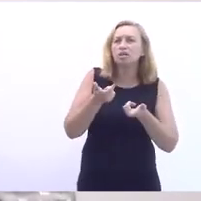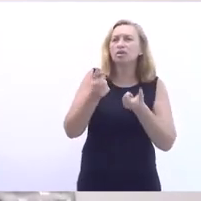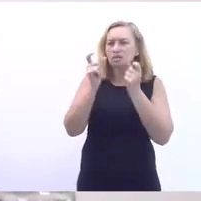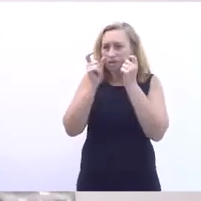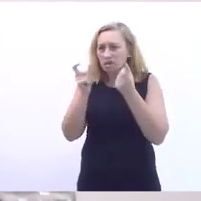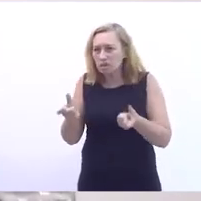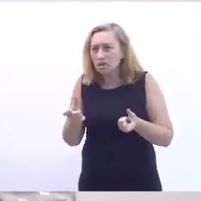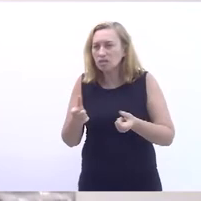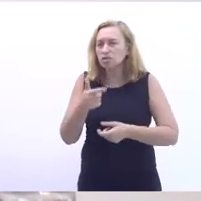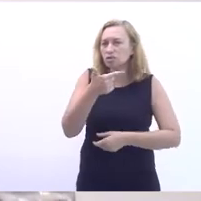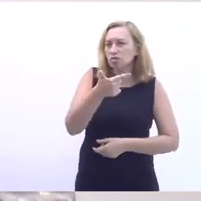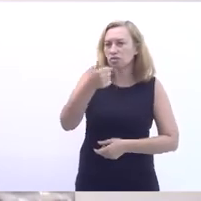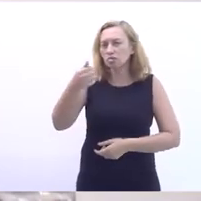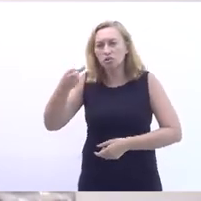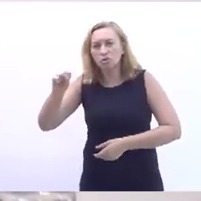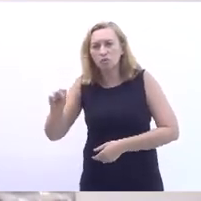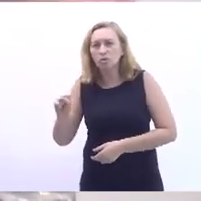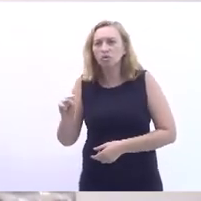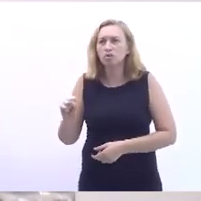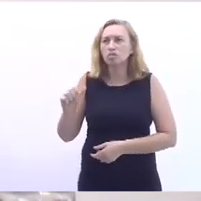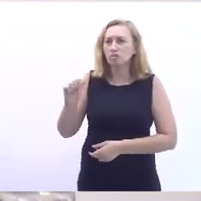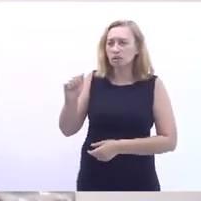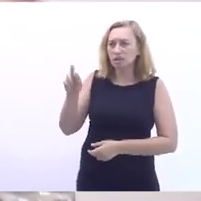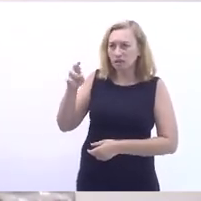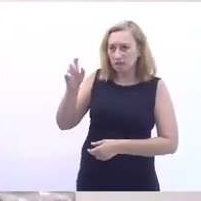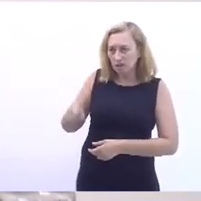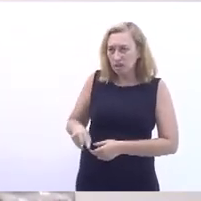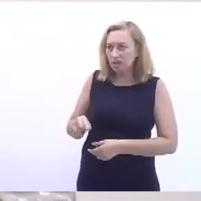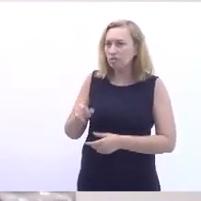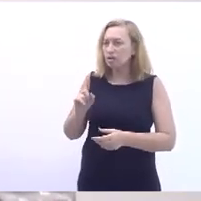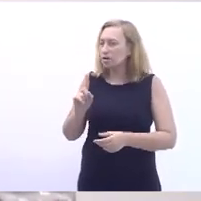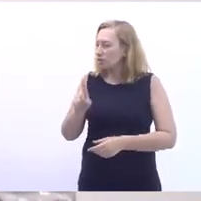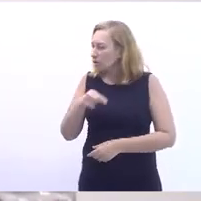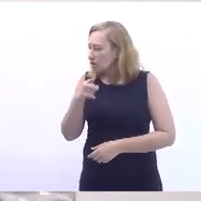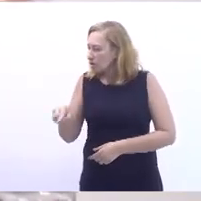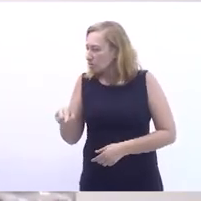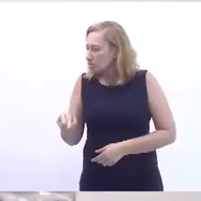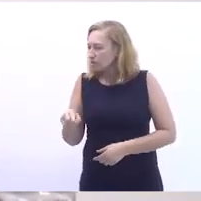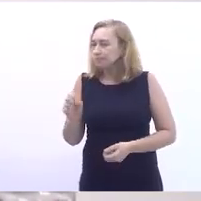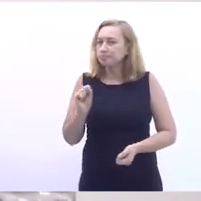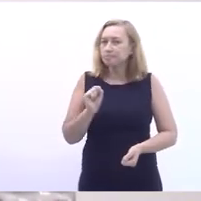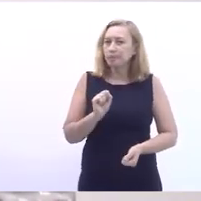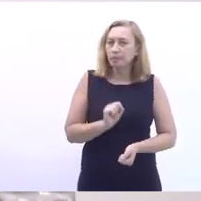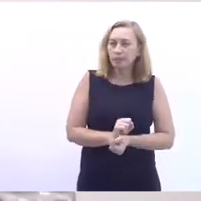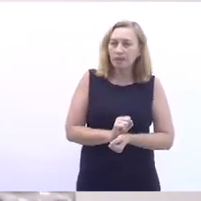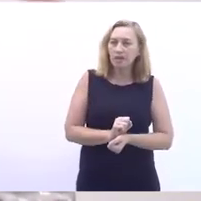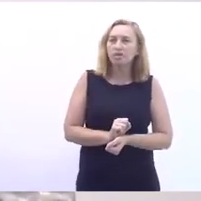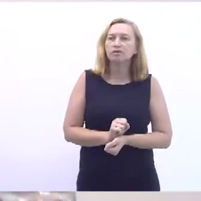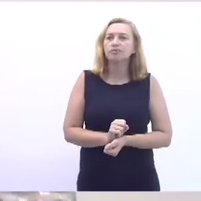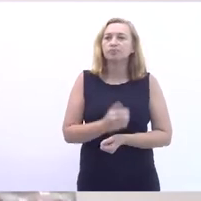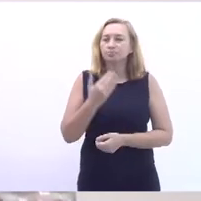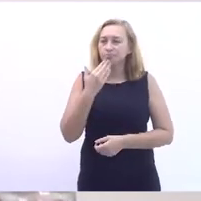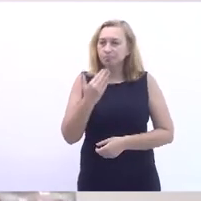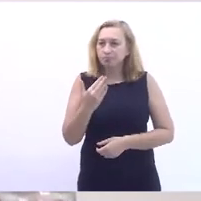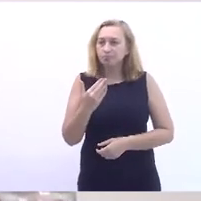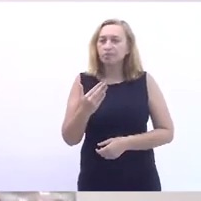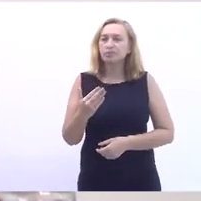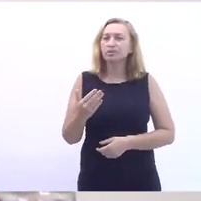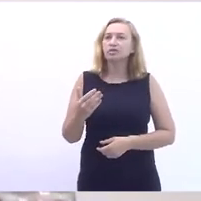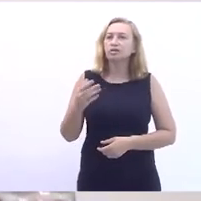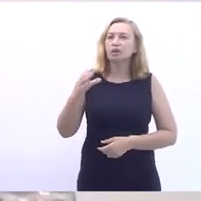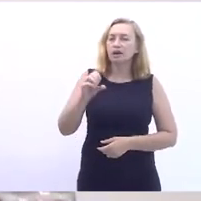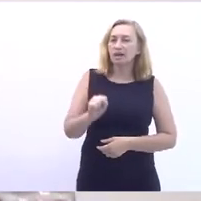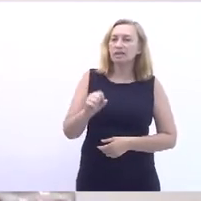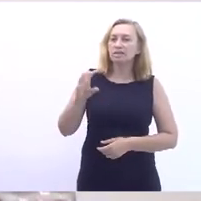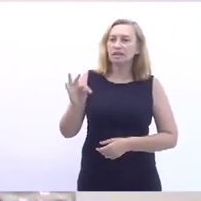em 2008 como o André disse foi reprimido a galera recorreu chegou a conquistou no STF